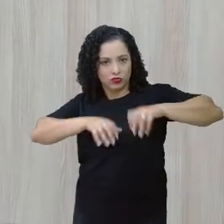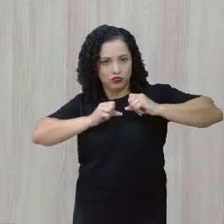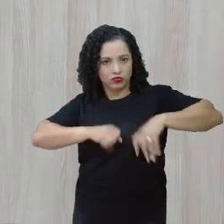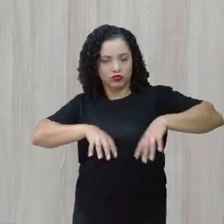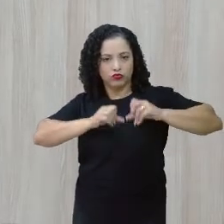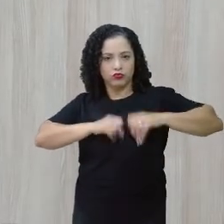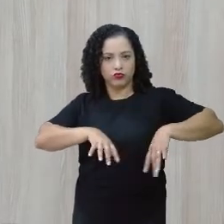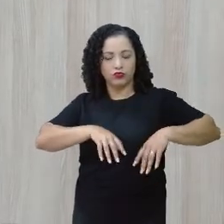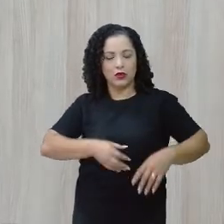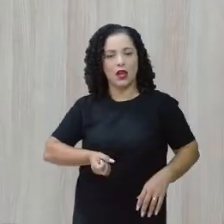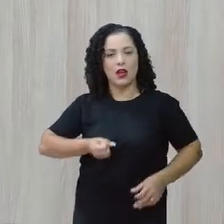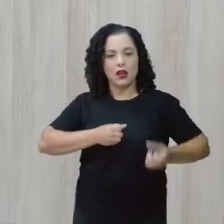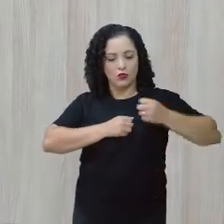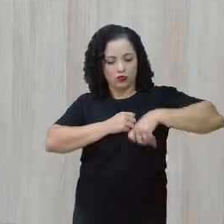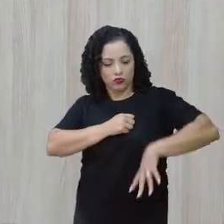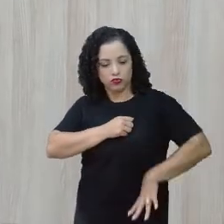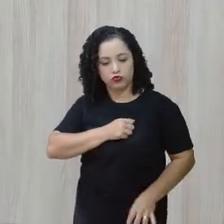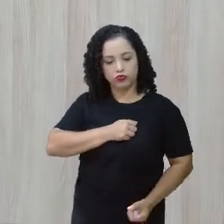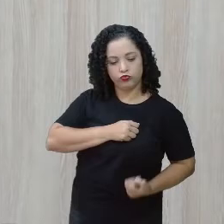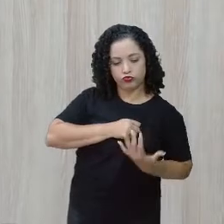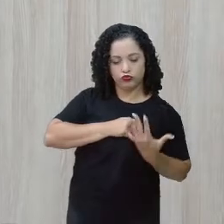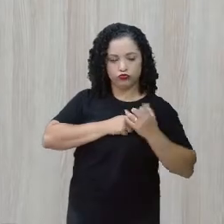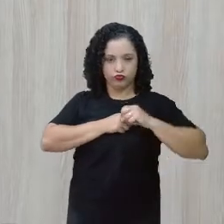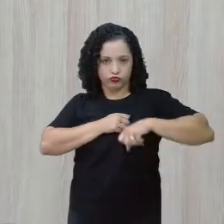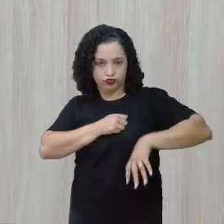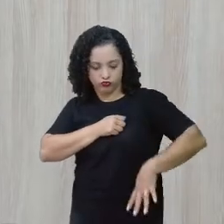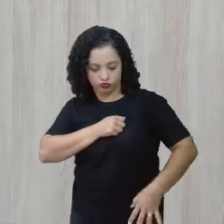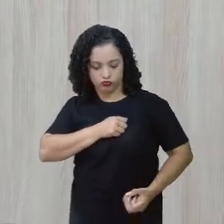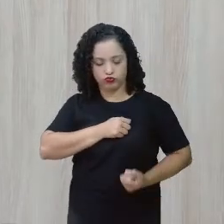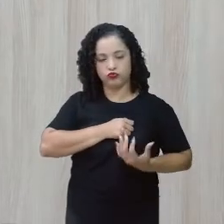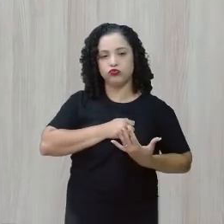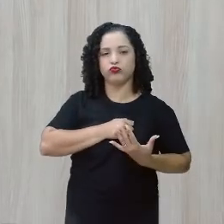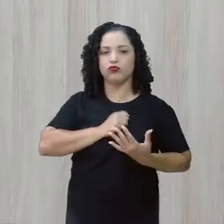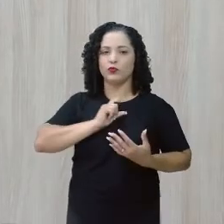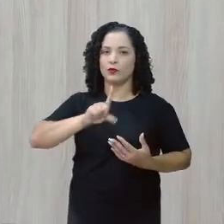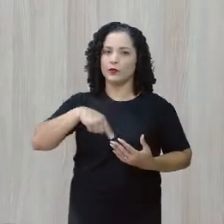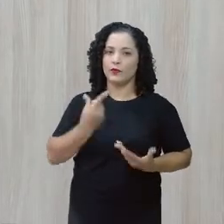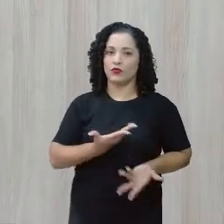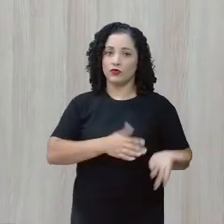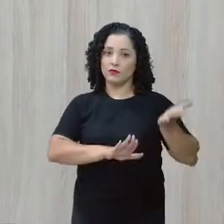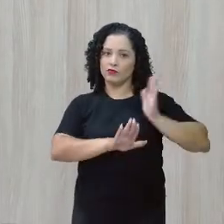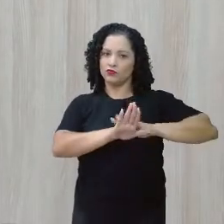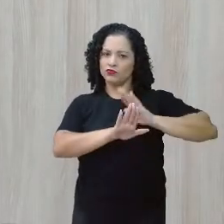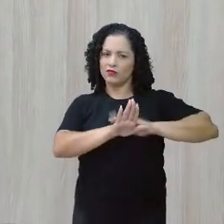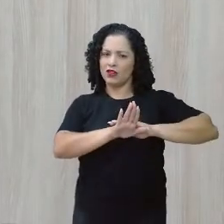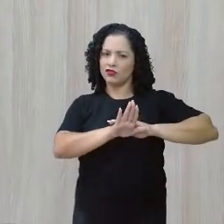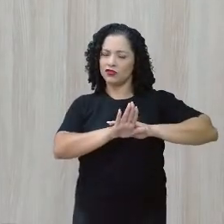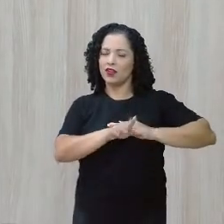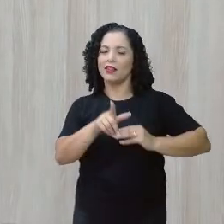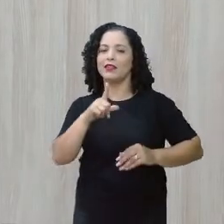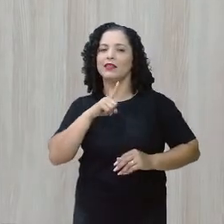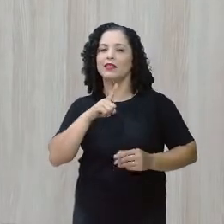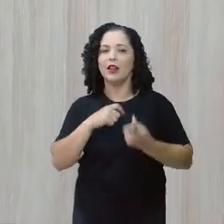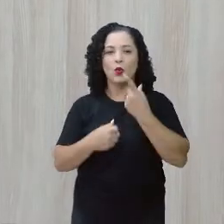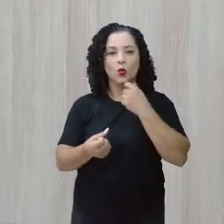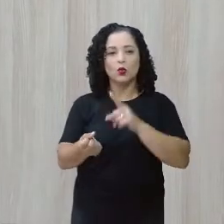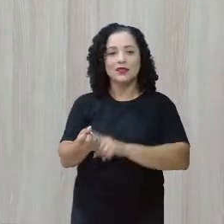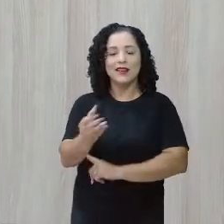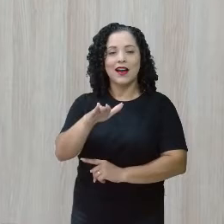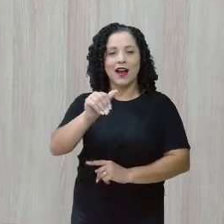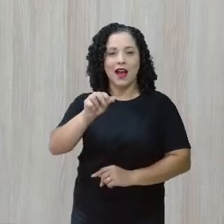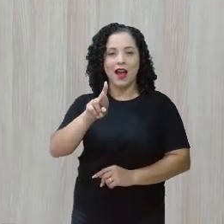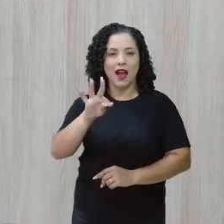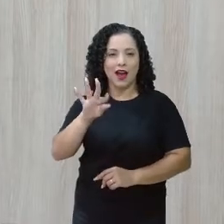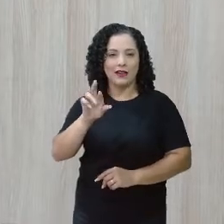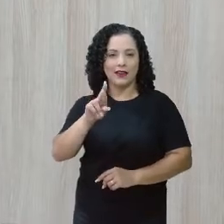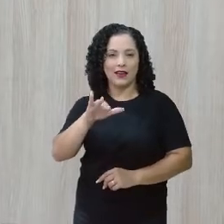né? E a volta para o coração. Em outro momento, que é o outro lado do coração, está mandando sangue arterial para todo o corpo